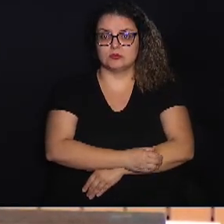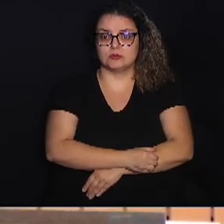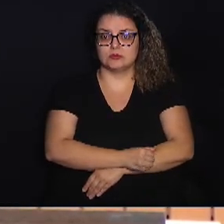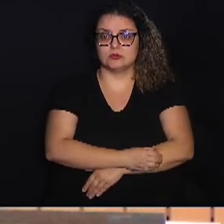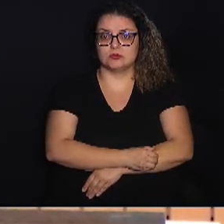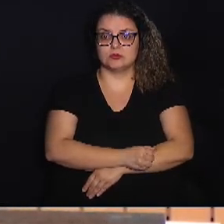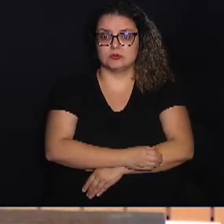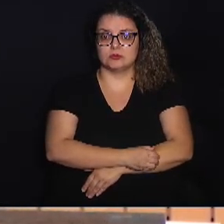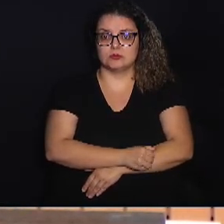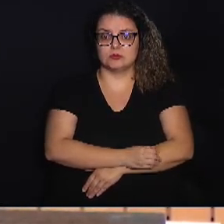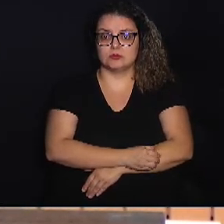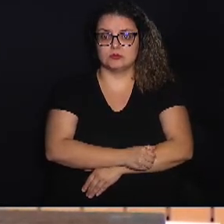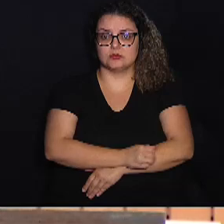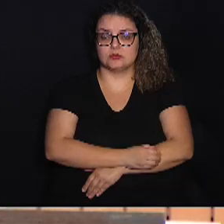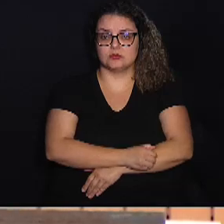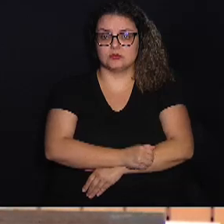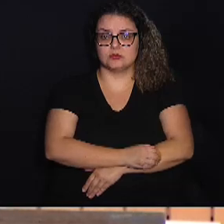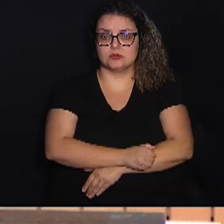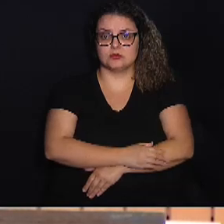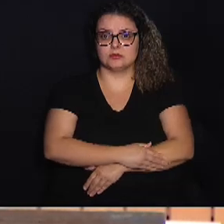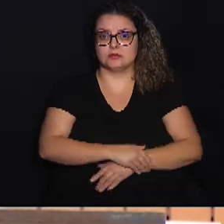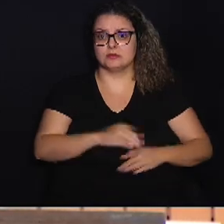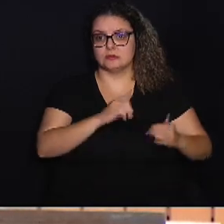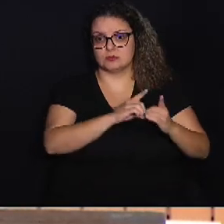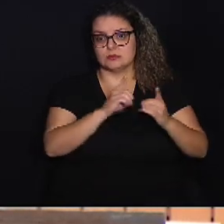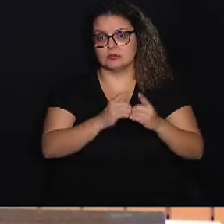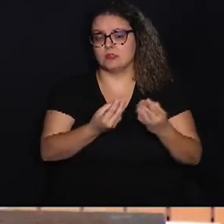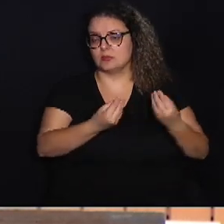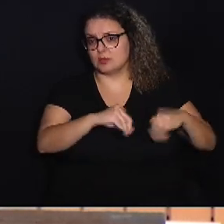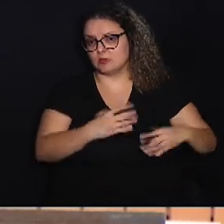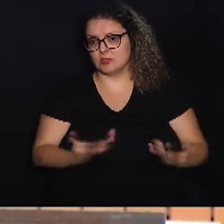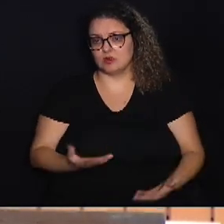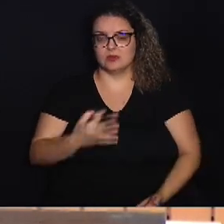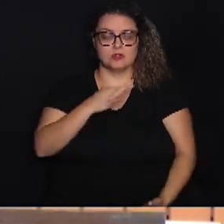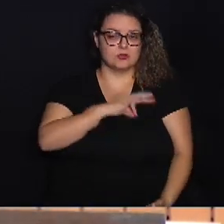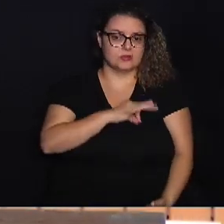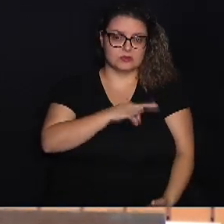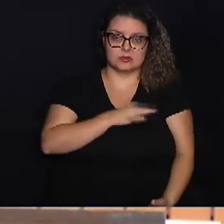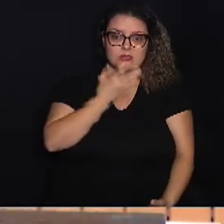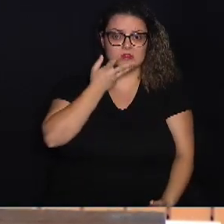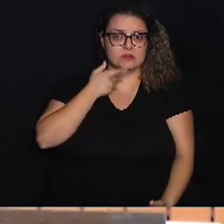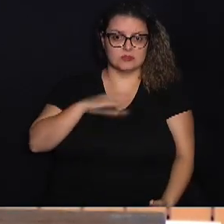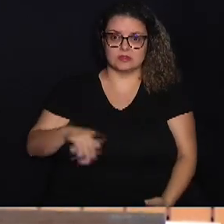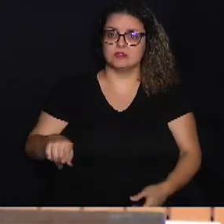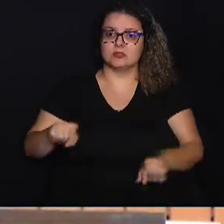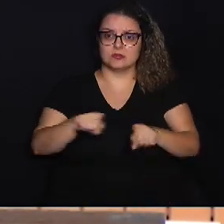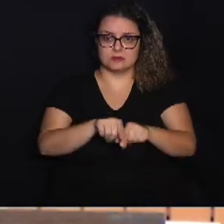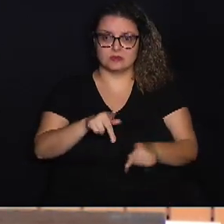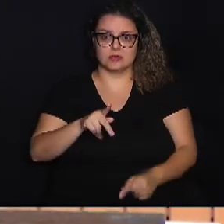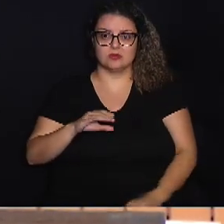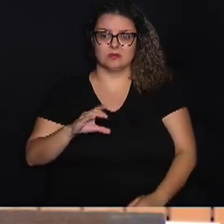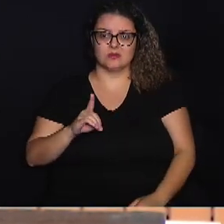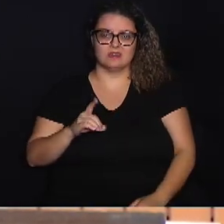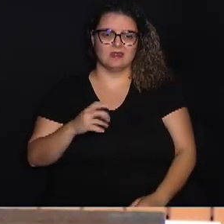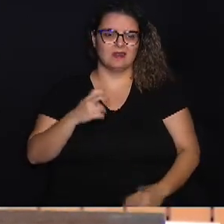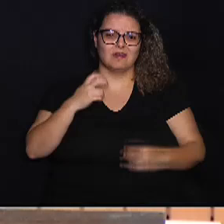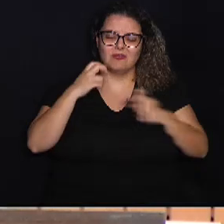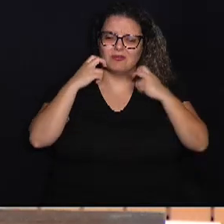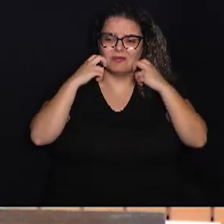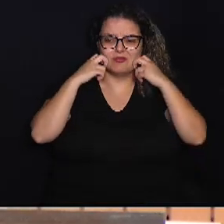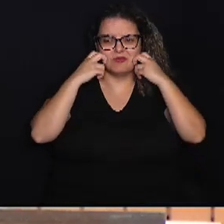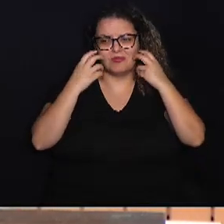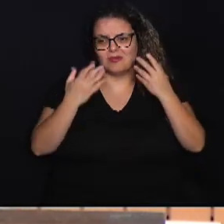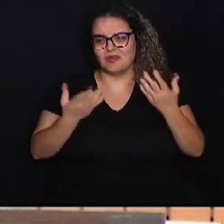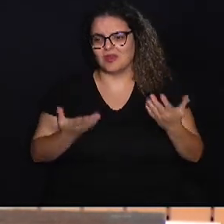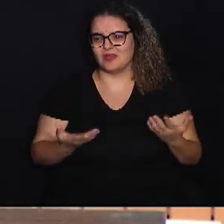muito precária primeiro dizer que o salário das cuidadoras que estão atendendo as nossas crianças também pcds é vergonhoso é